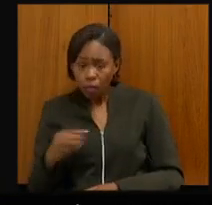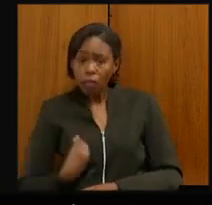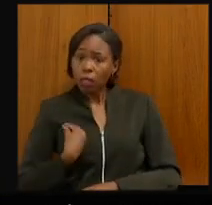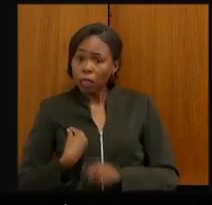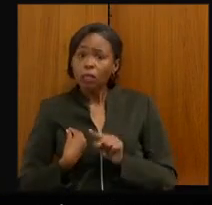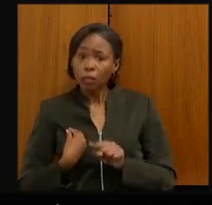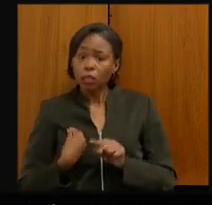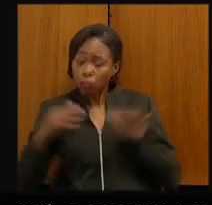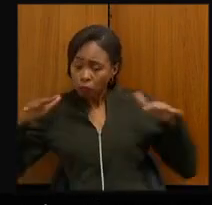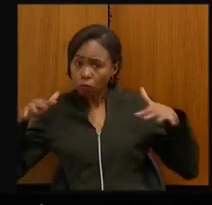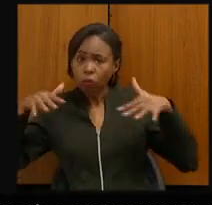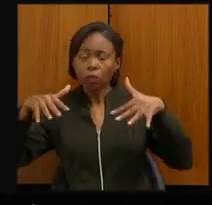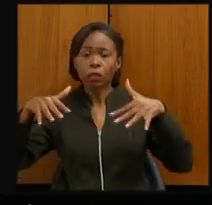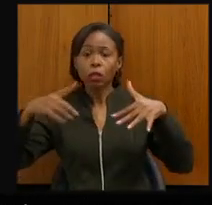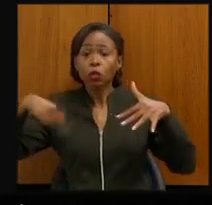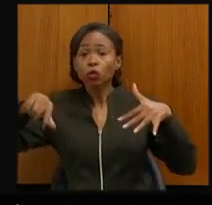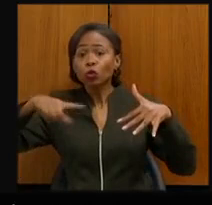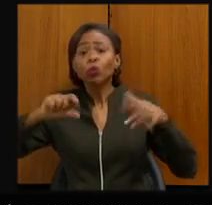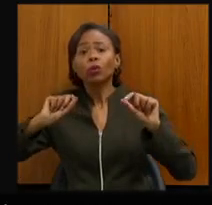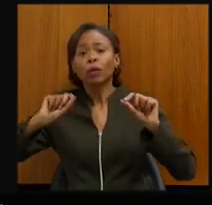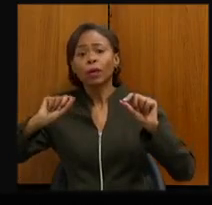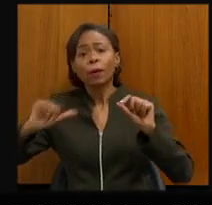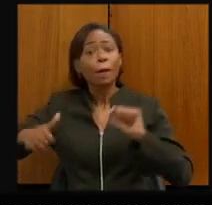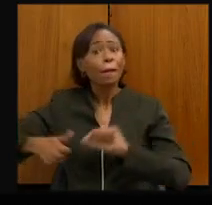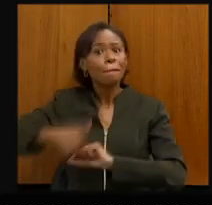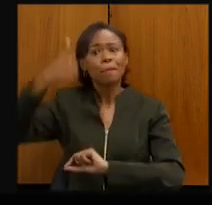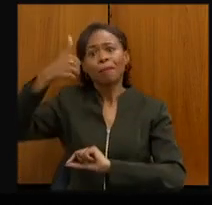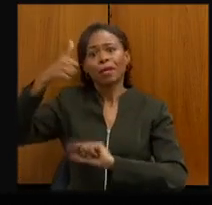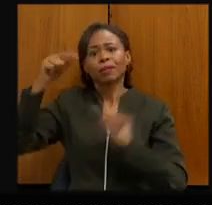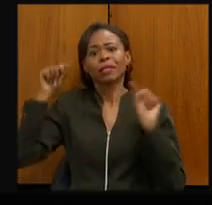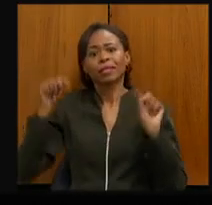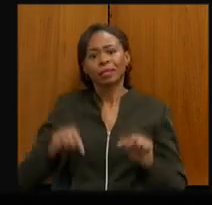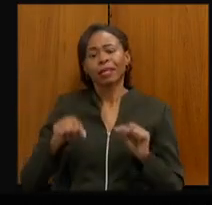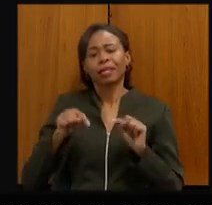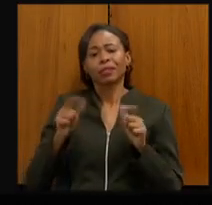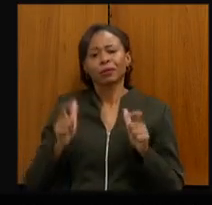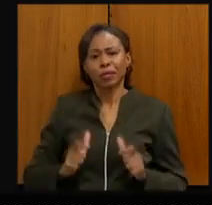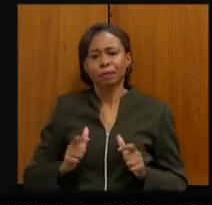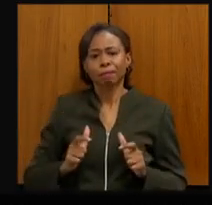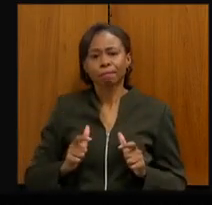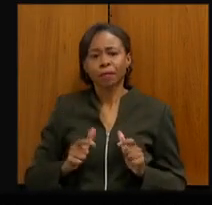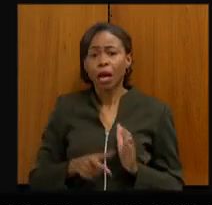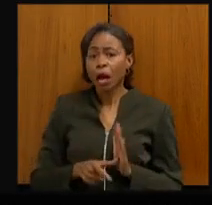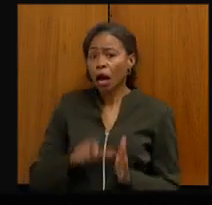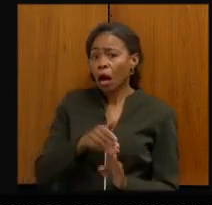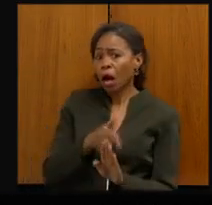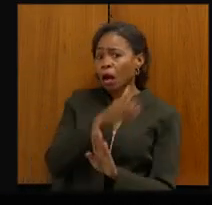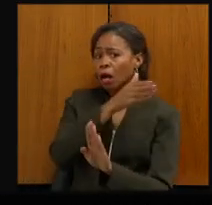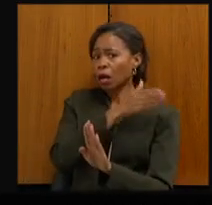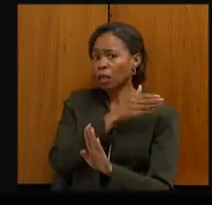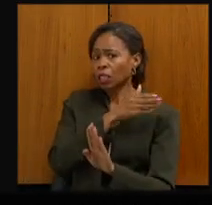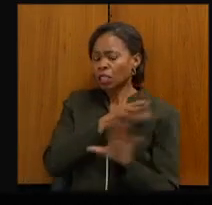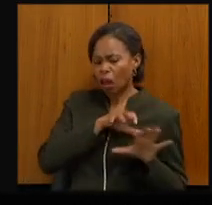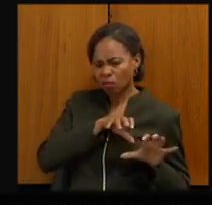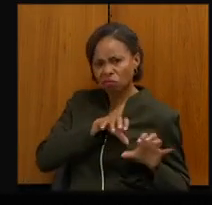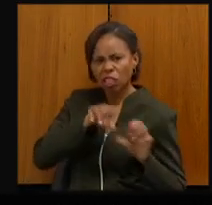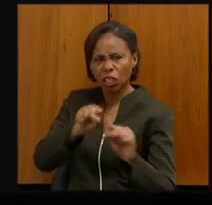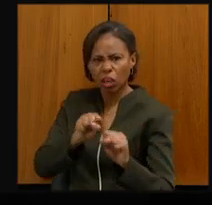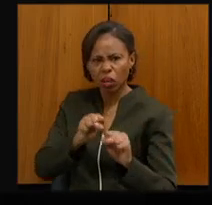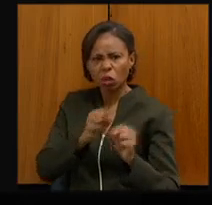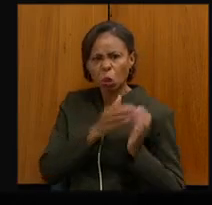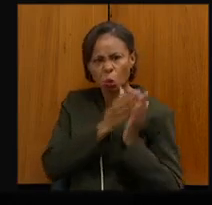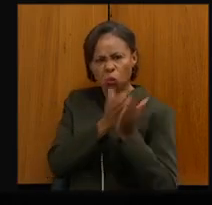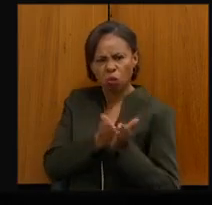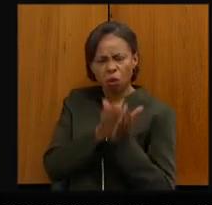os primogênitos dessa terra né e antes da invasão né dos colonizadores